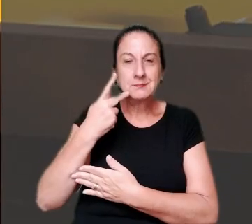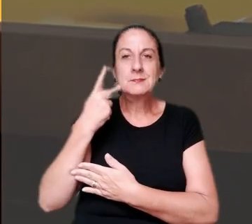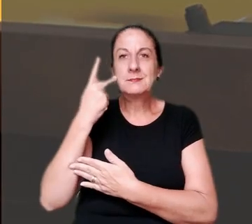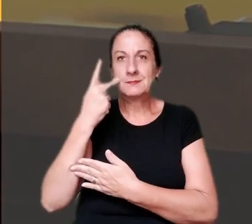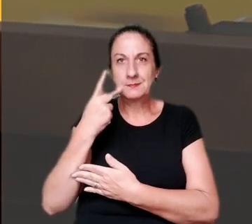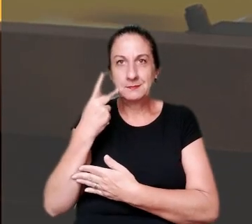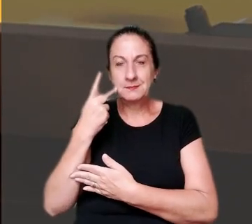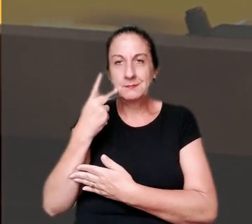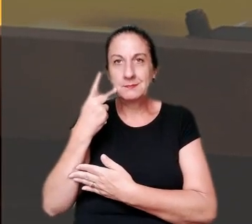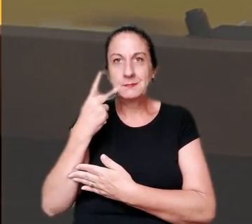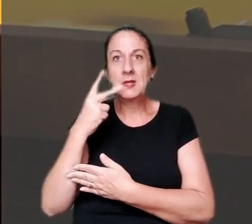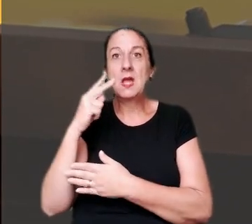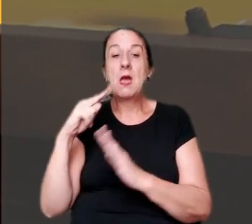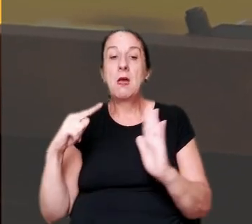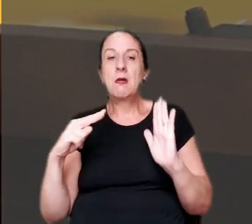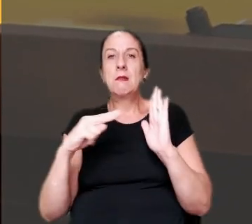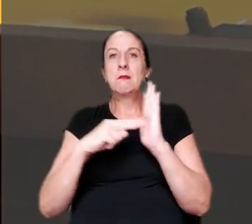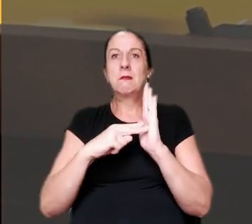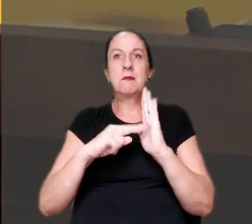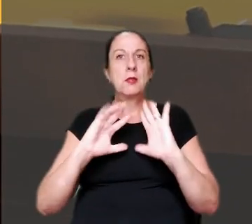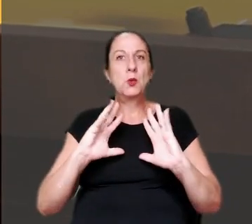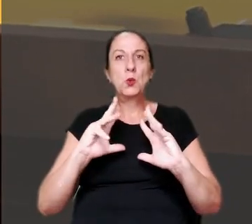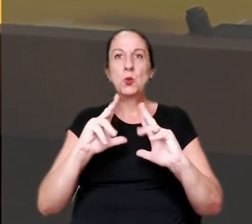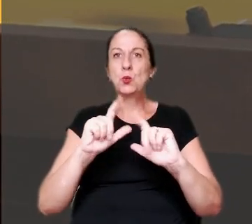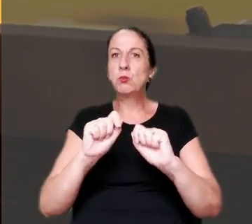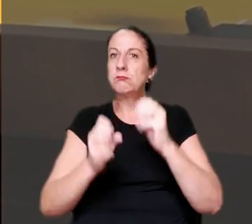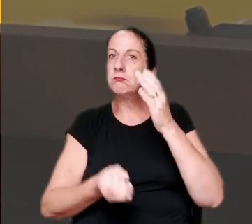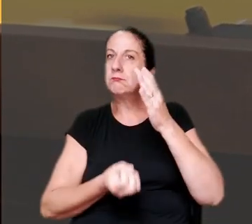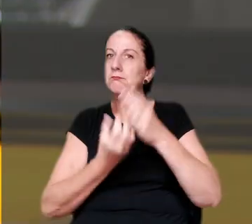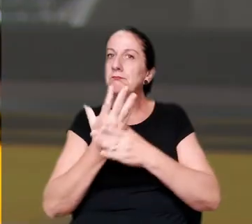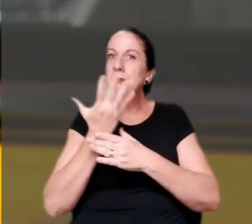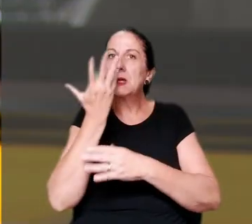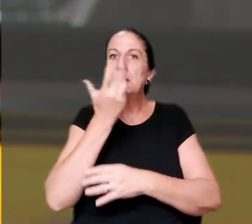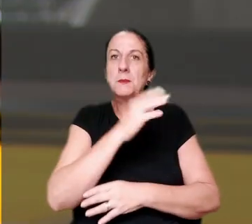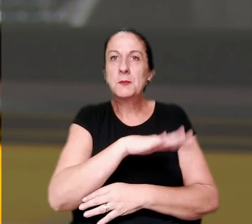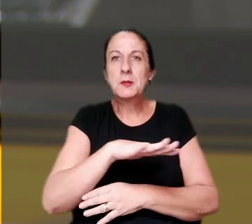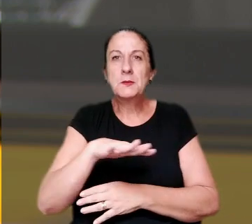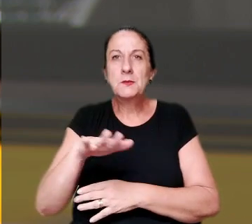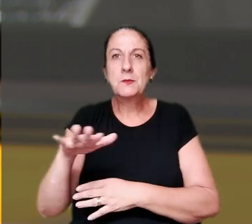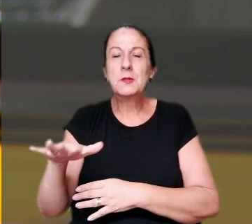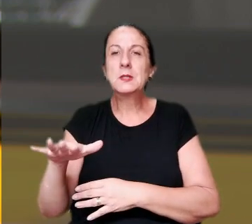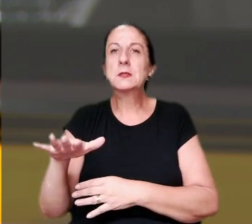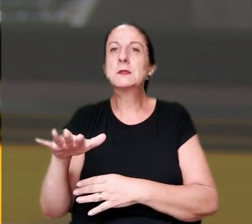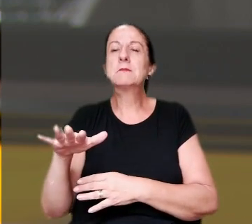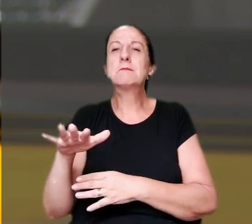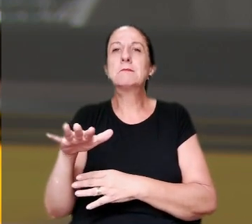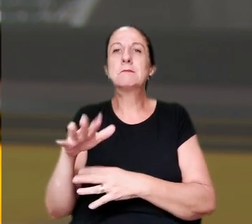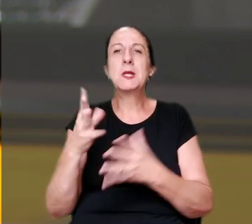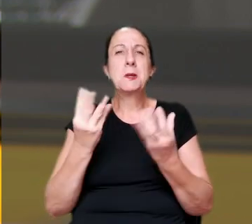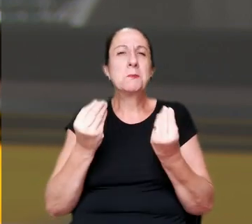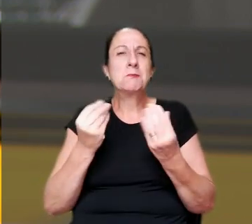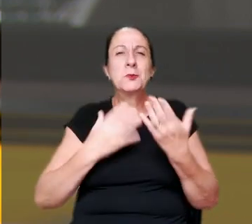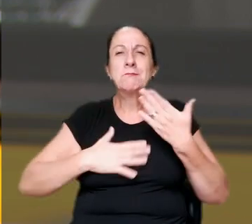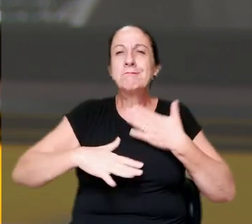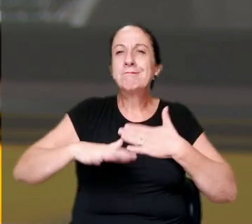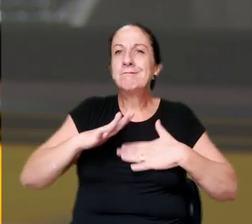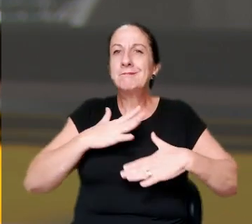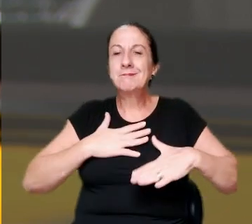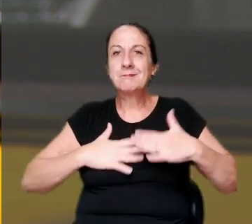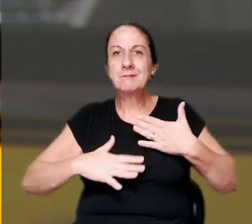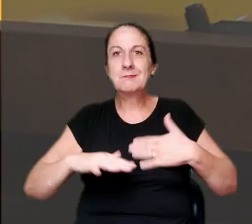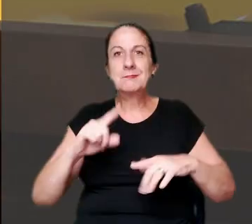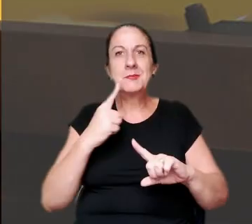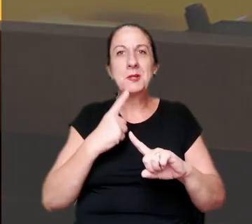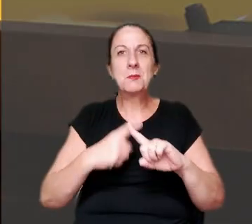politizada e atenta a tudo que acontecia. A minha infância foi uma infância assim, muito